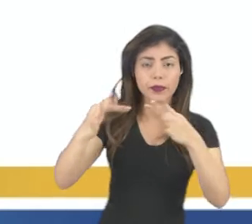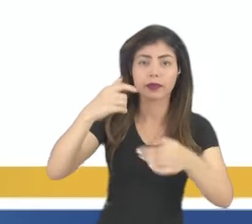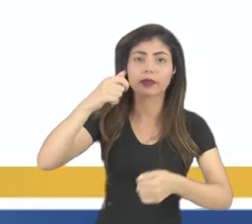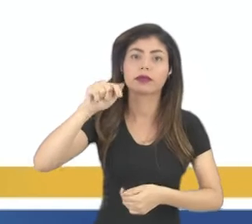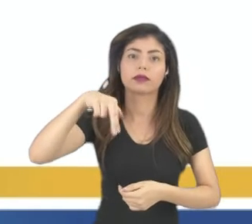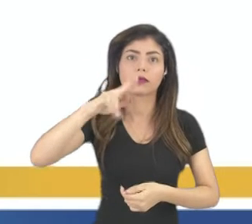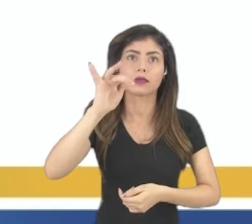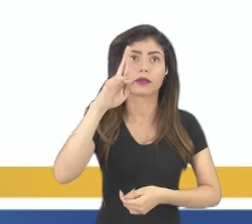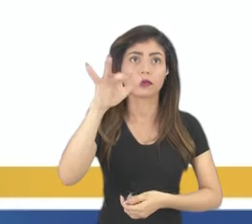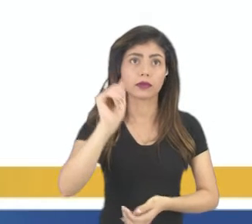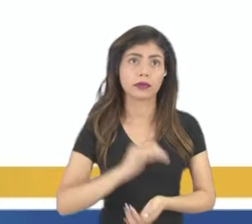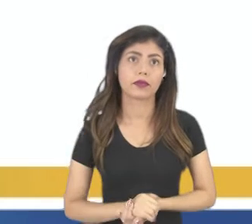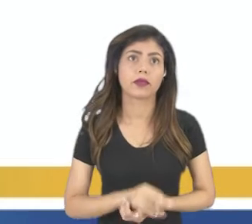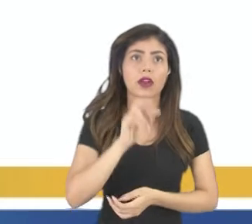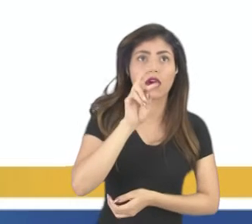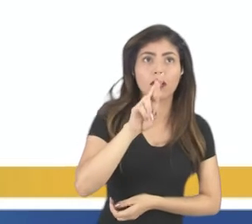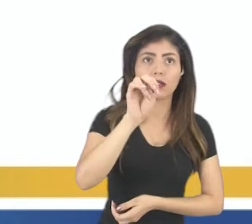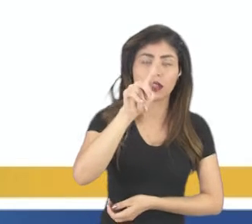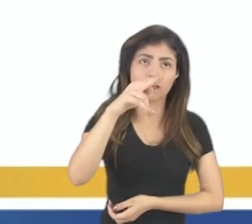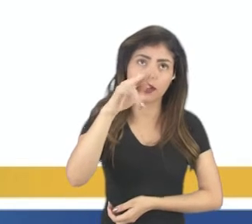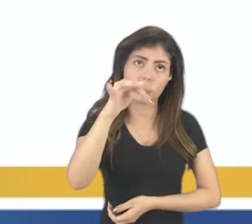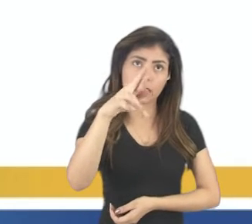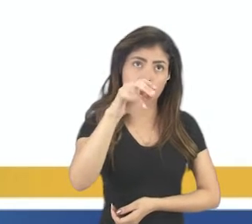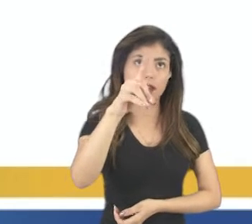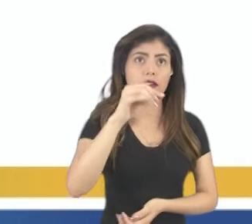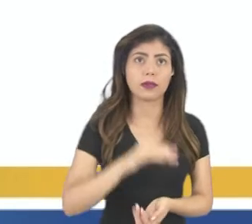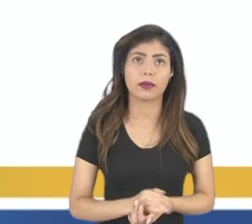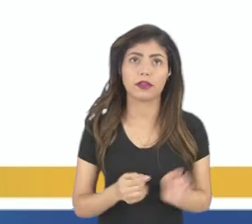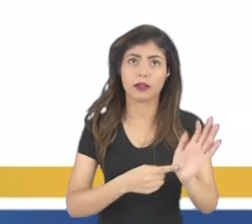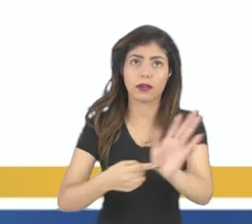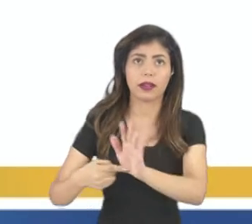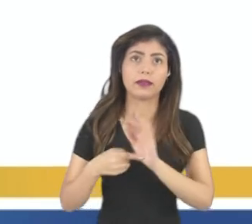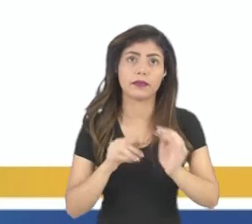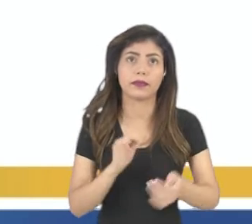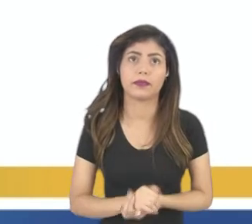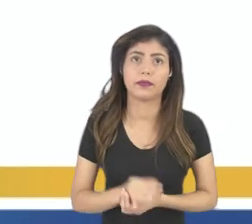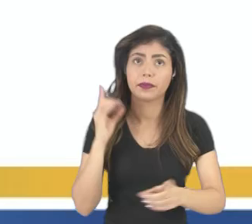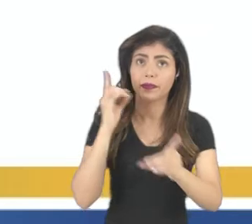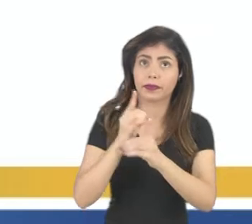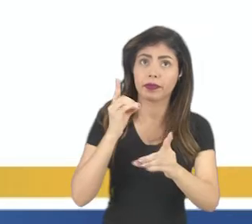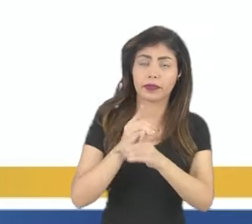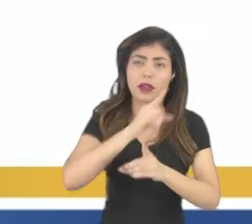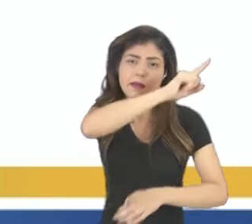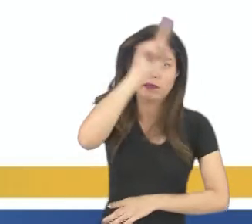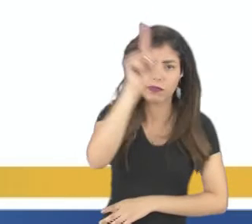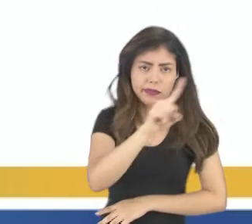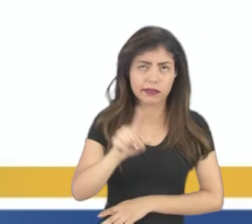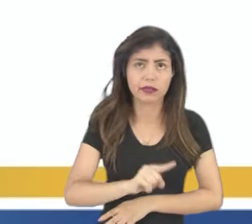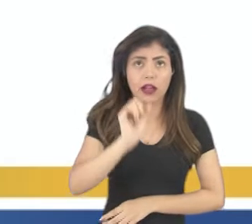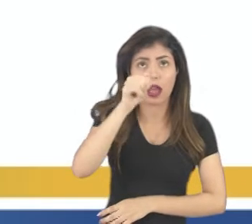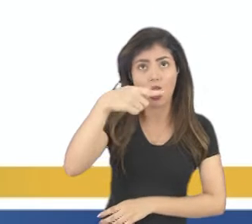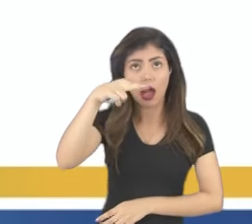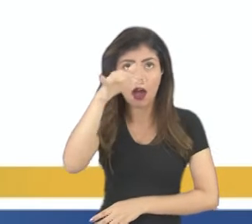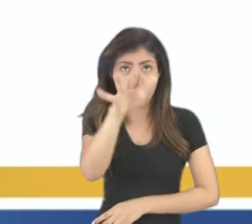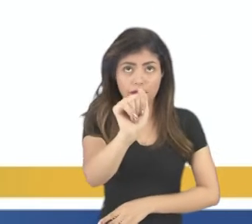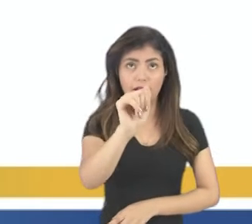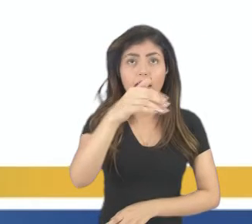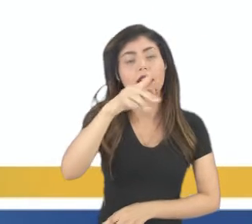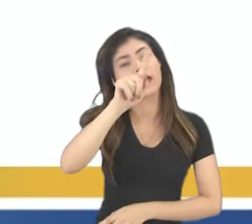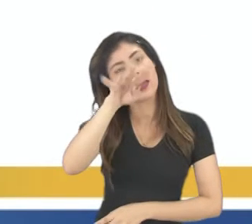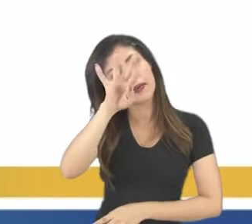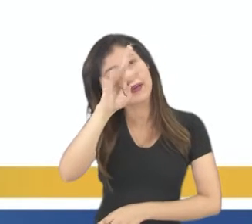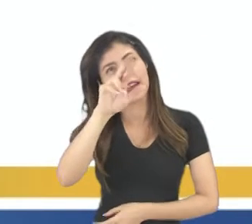trabalho Max Planck Rutherford também tem um trabalho significativo nas compreensão de raios alfa e Beto